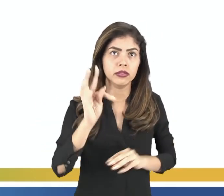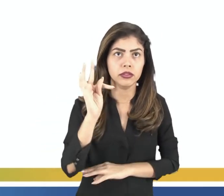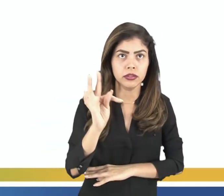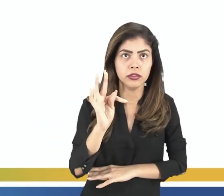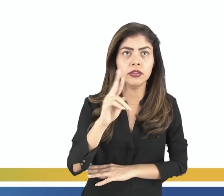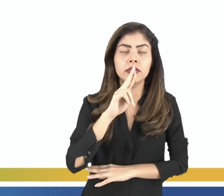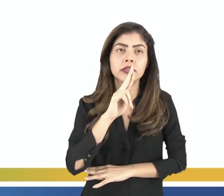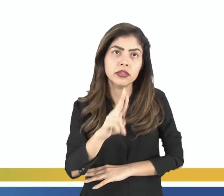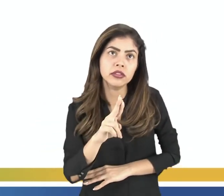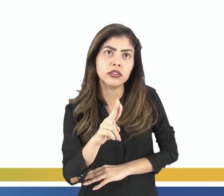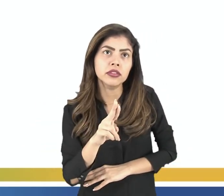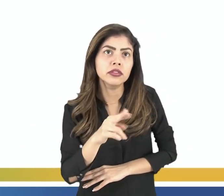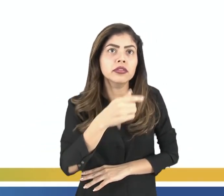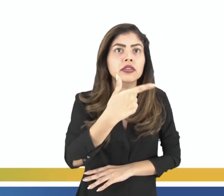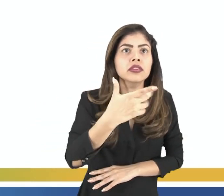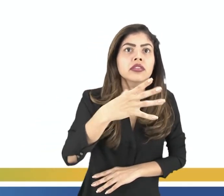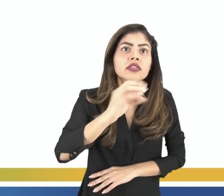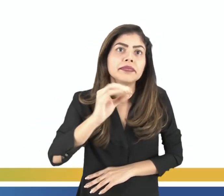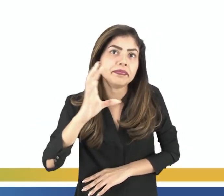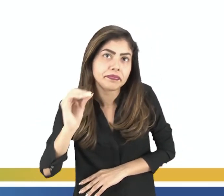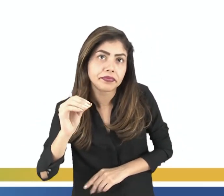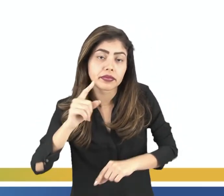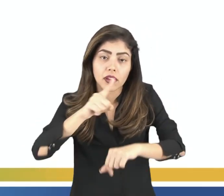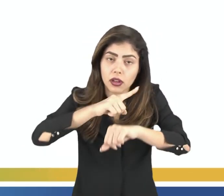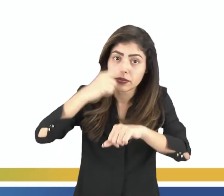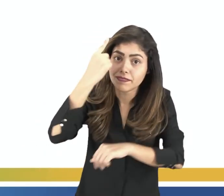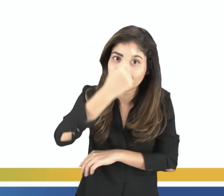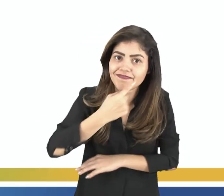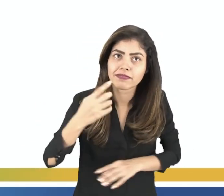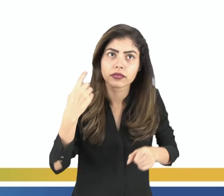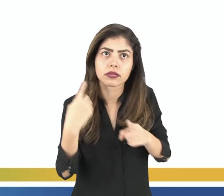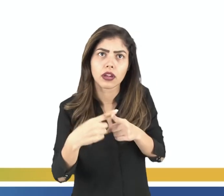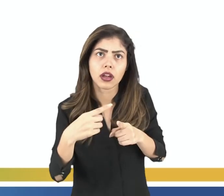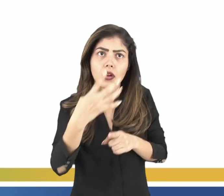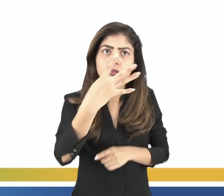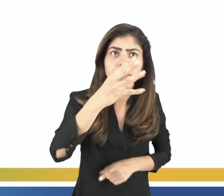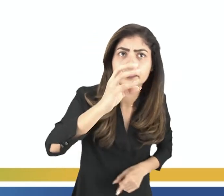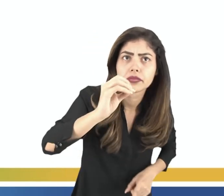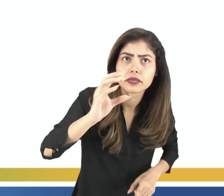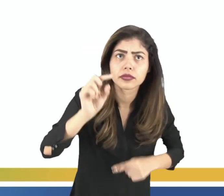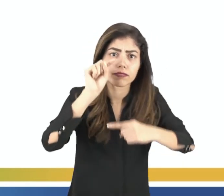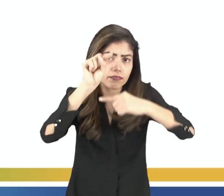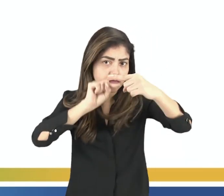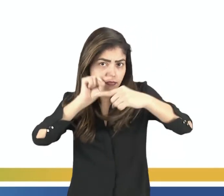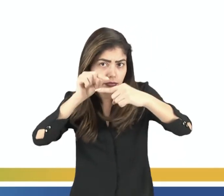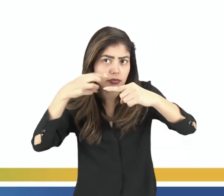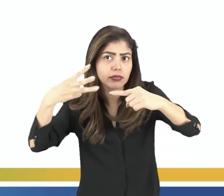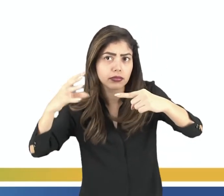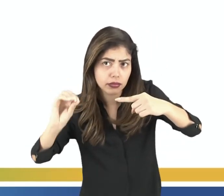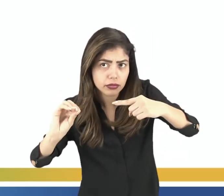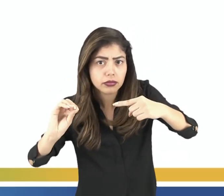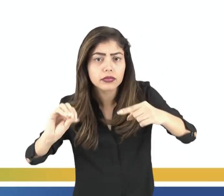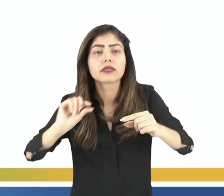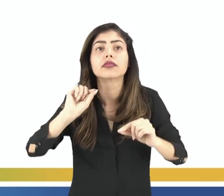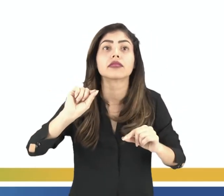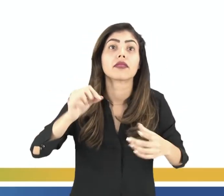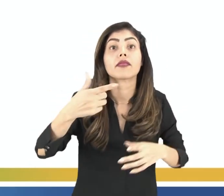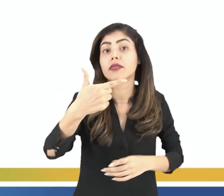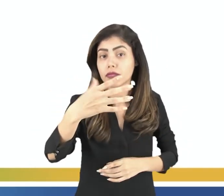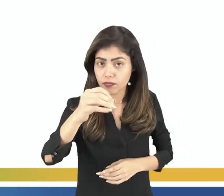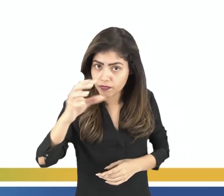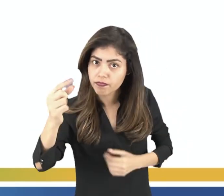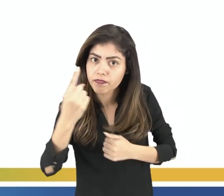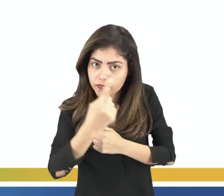quanto? Resposta? 200 horas. Porque eu vou pegar esses 400 aqui e dividir para 30 e nós vamos obter